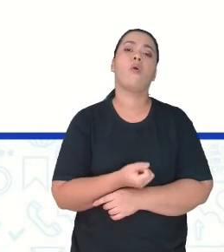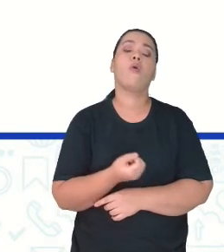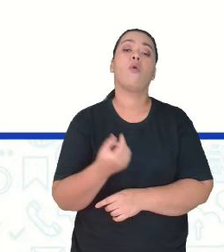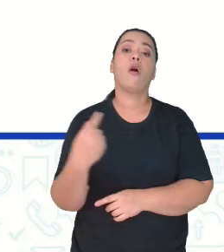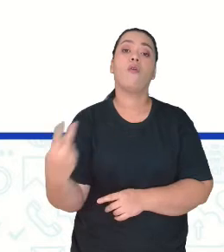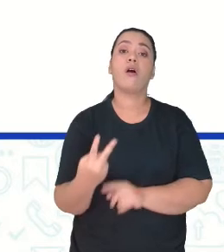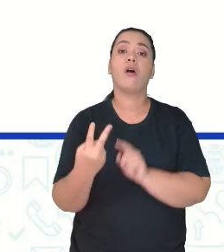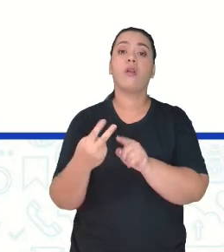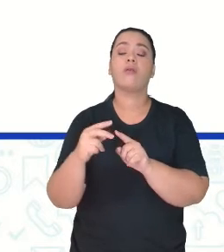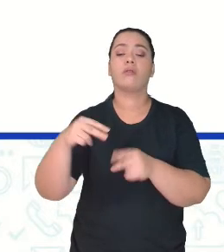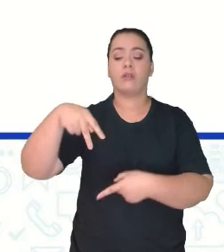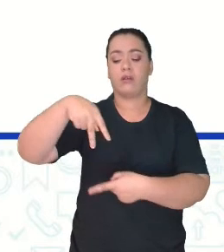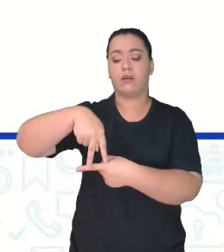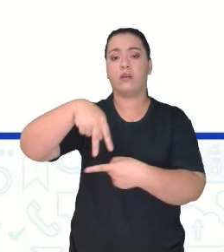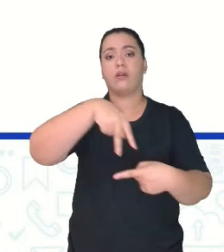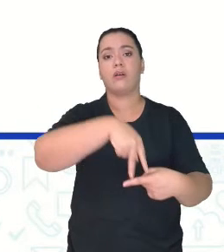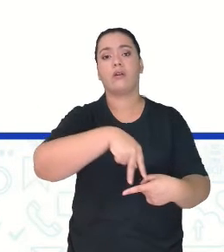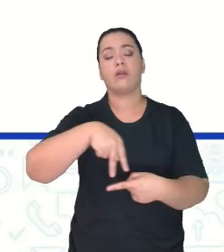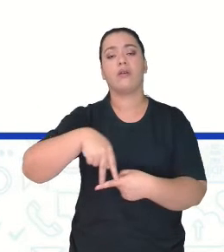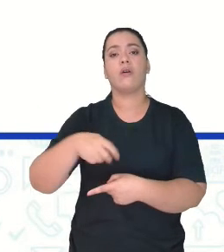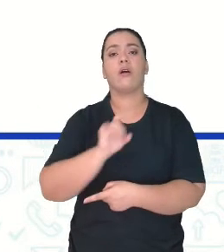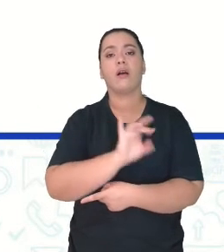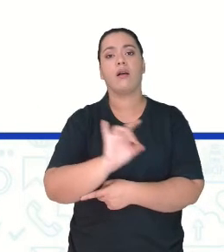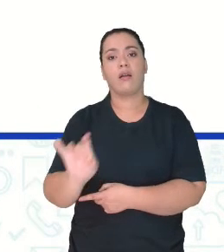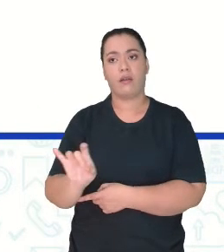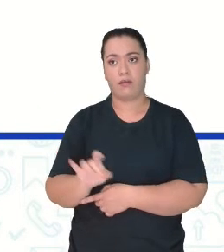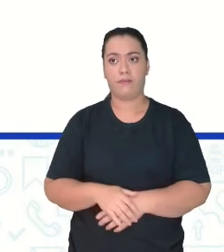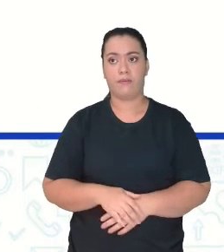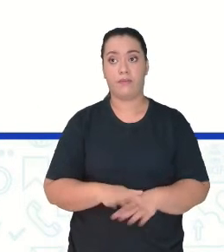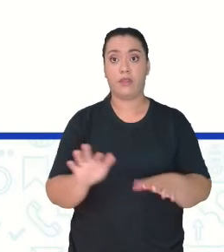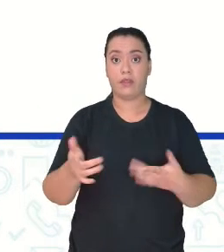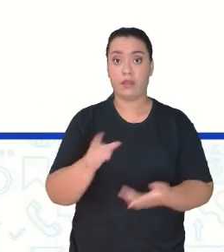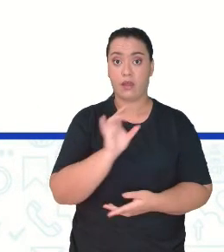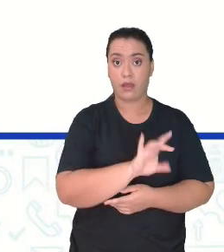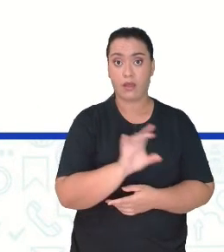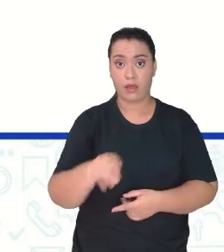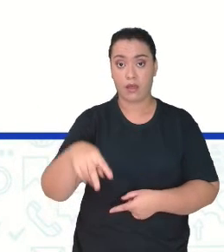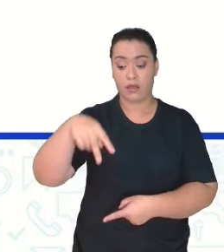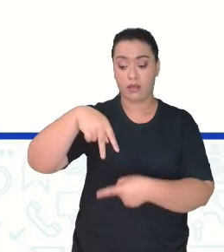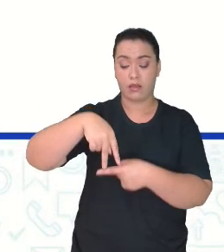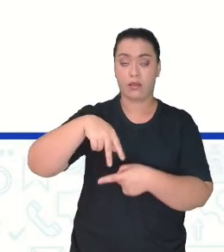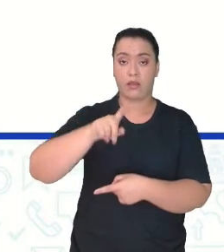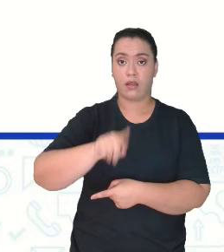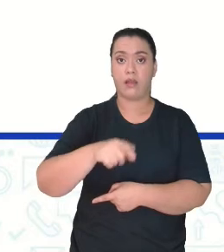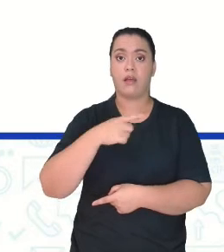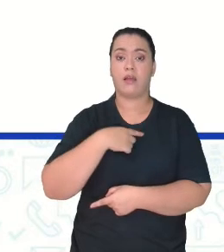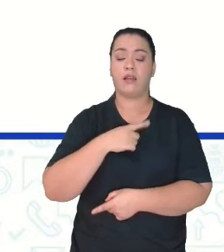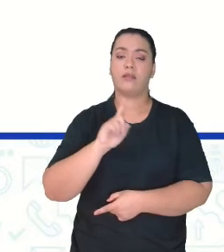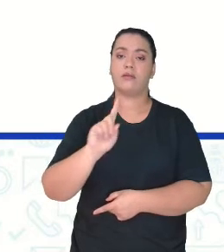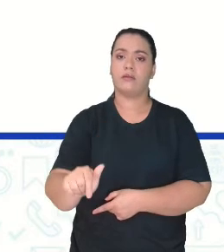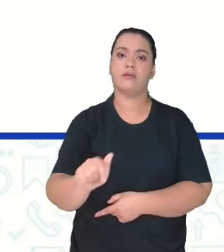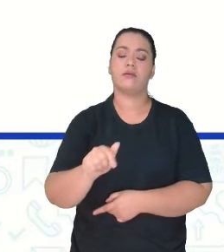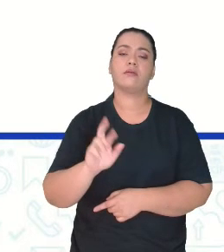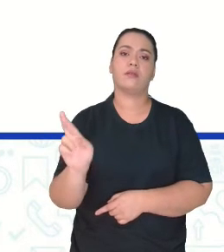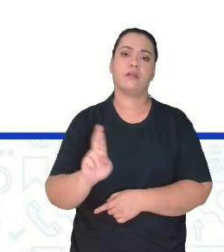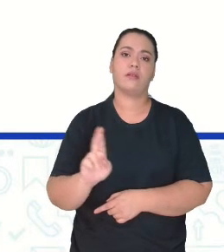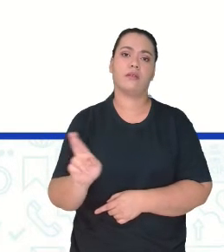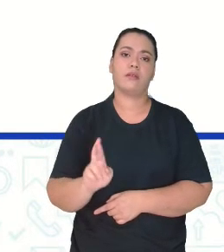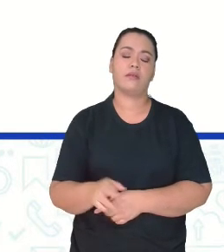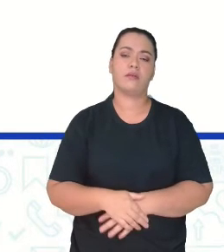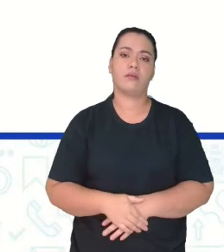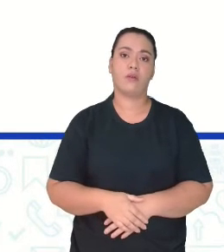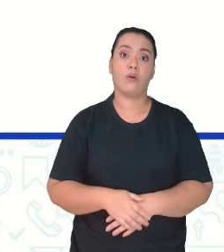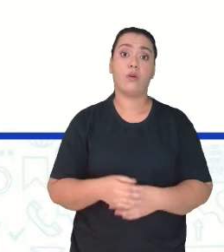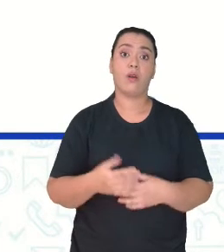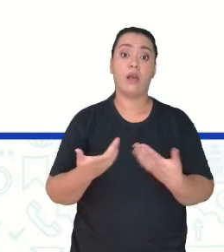desse. Certinho? Porque a gente não tem 4 triângulos ali, então cada triângulo corresponde a R$17.